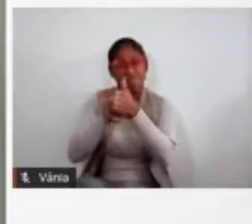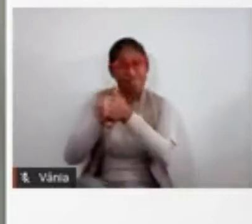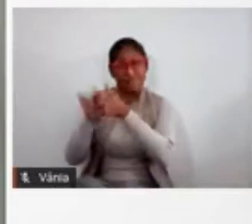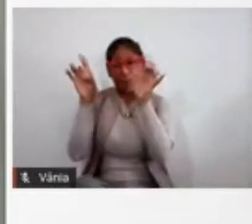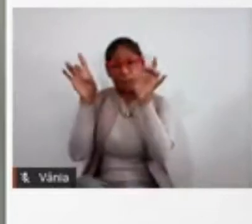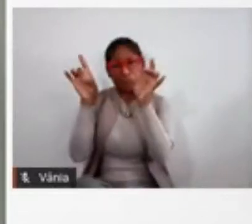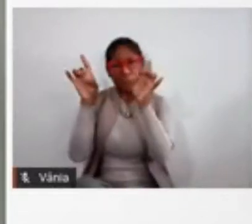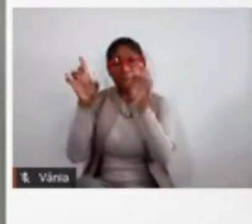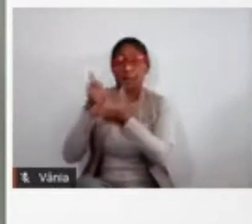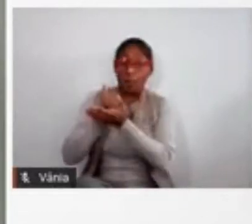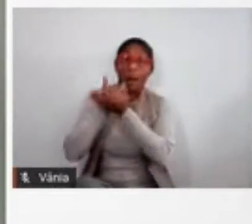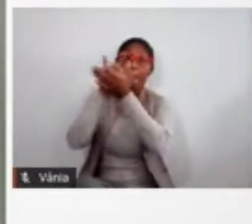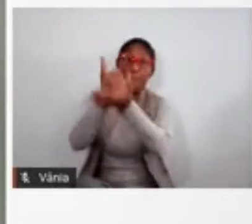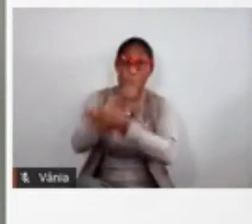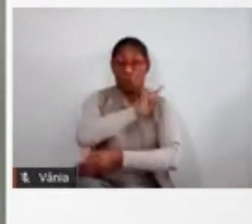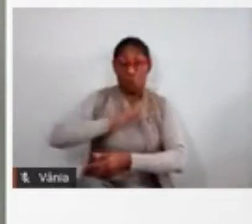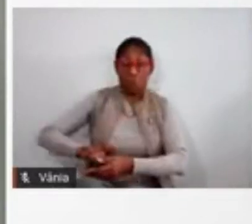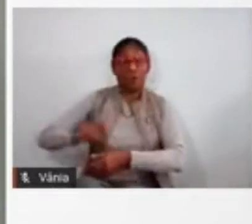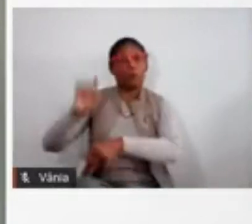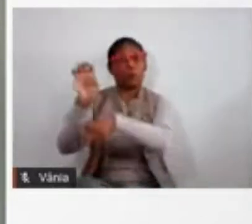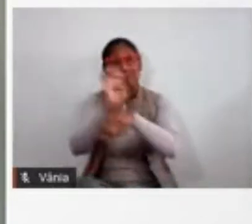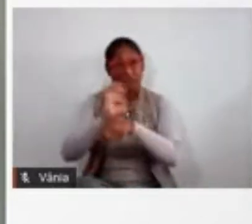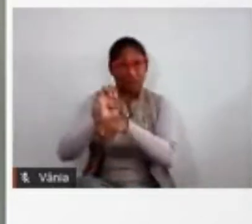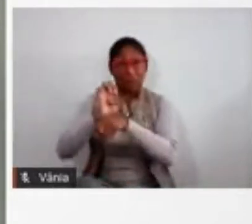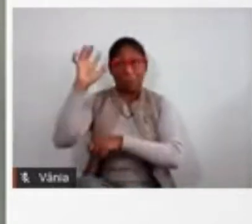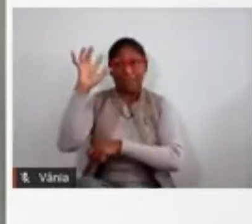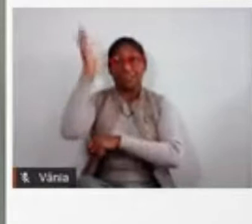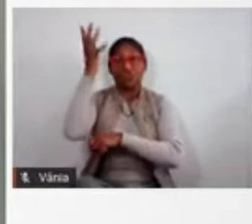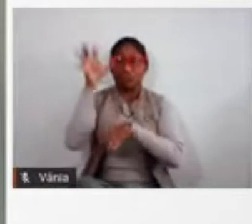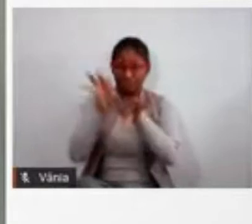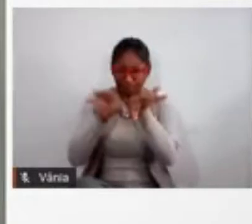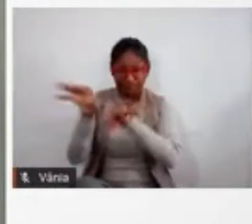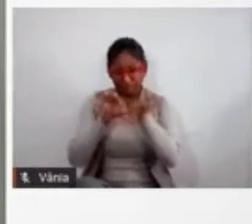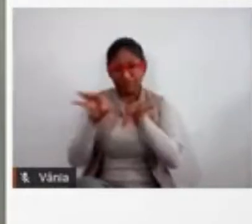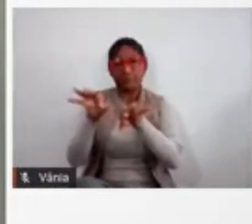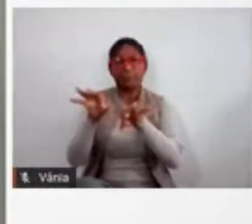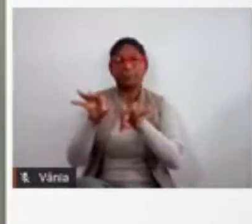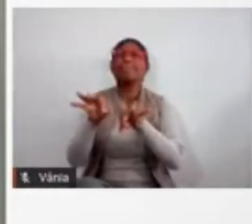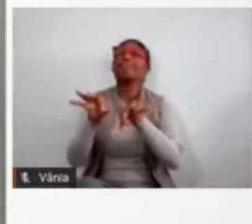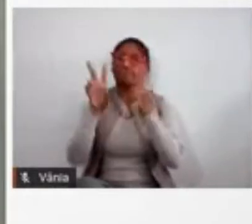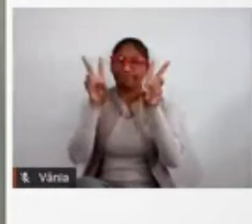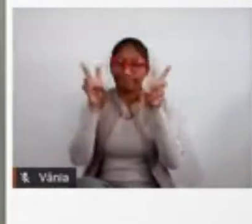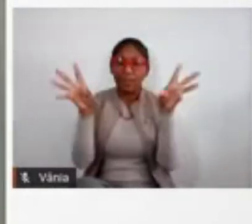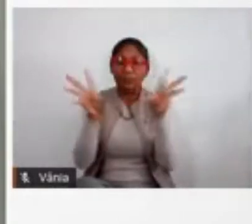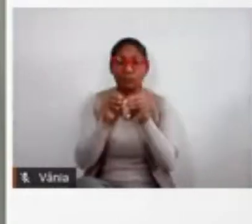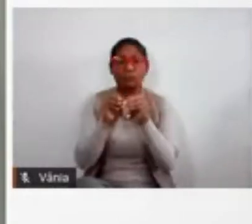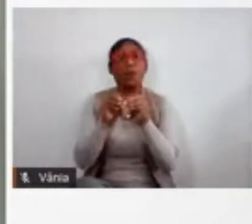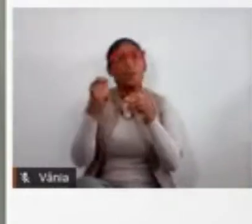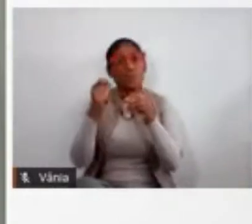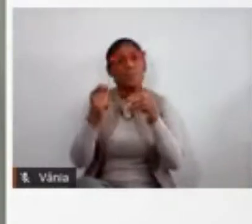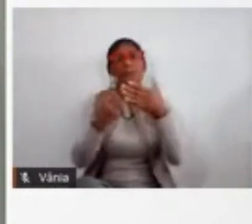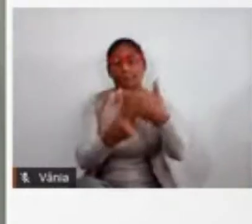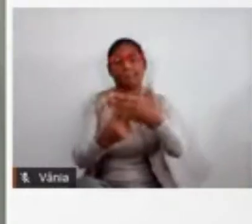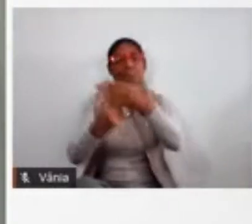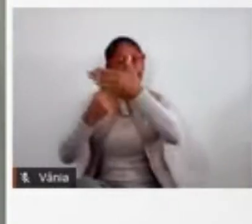apoio ao governo do estado para a tomada de decisão, é sem dúvida nenhuma o distanciamento a ferramenta que nos ajuda